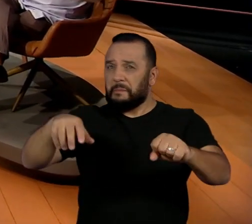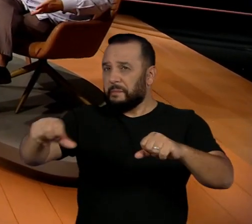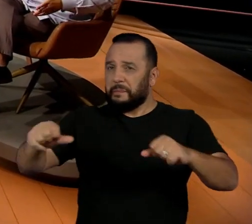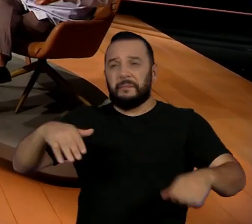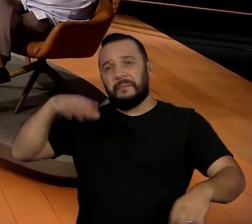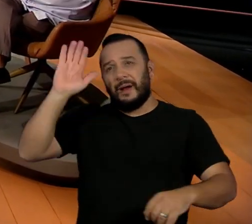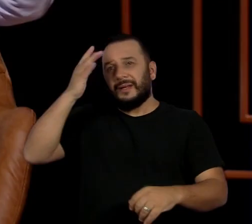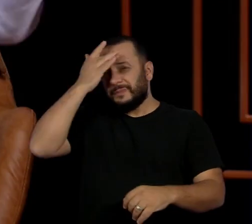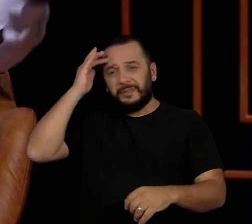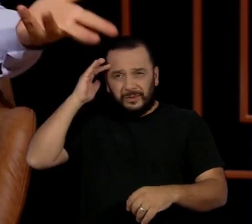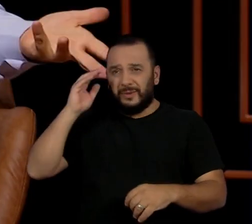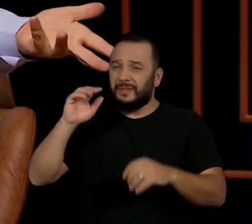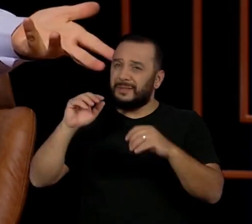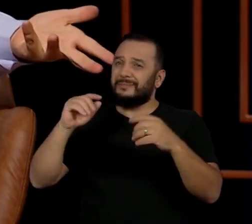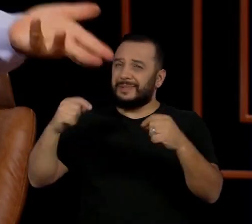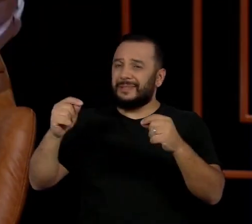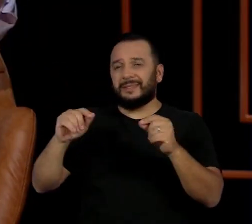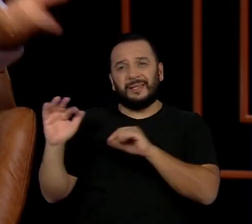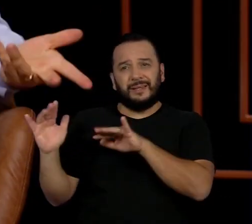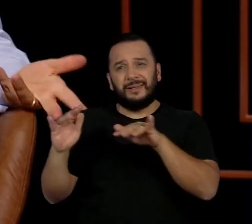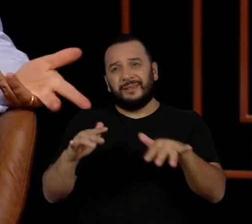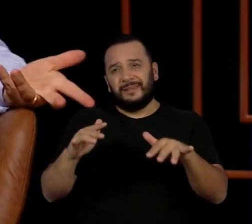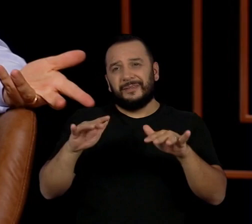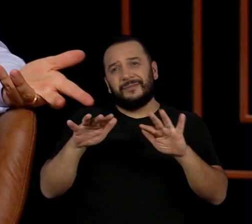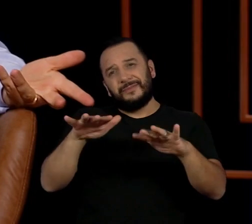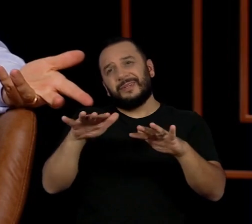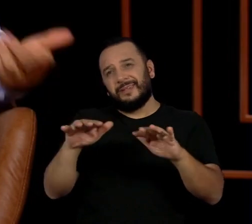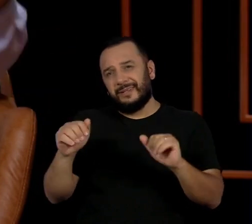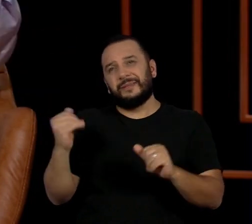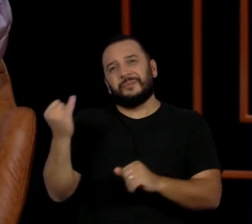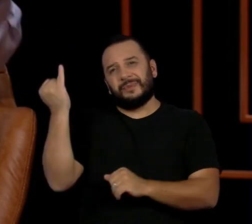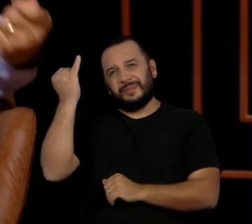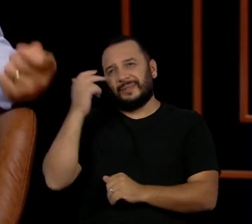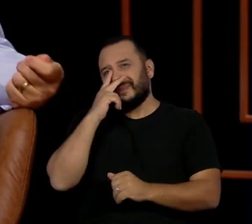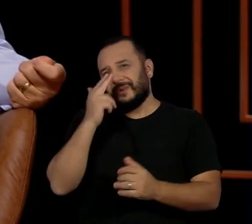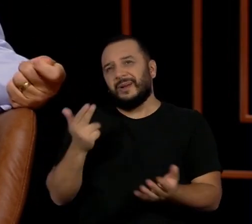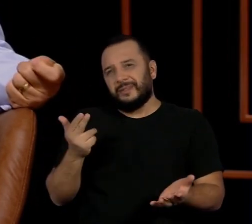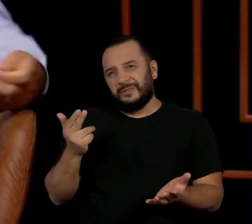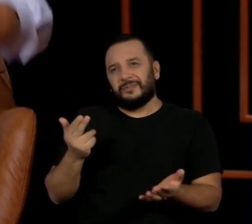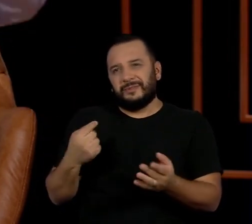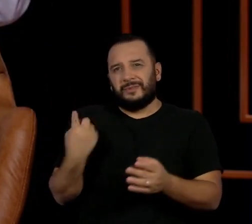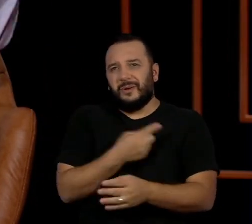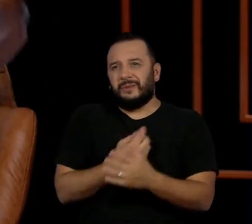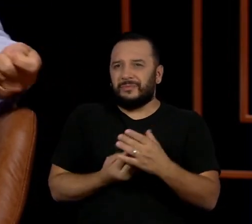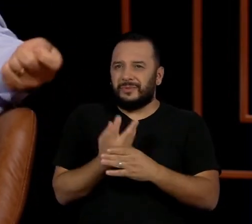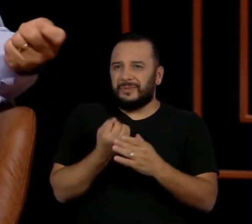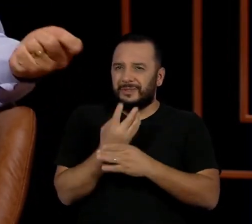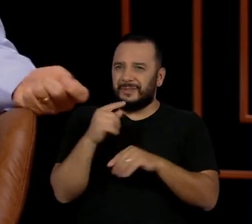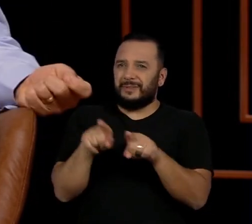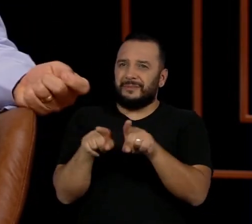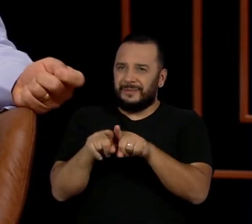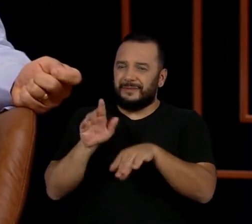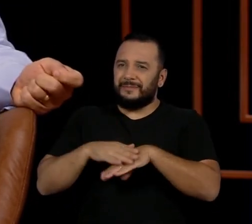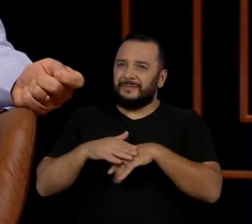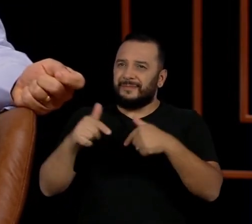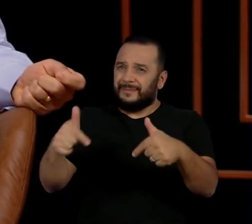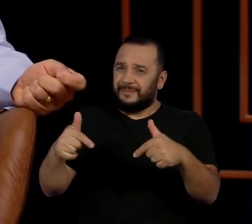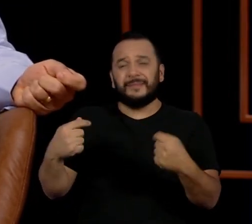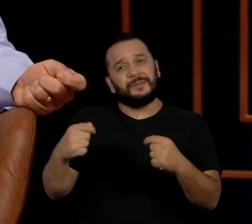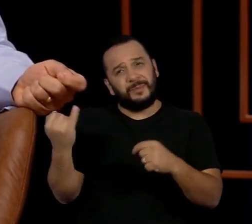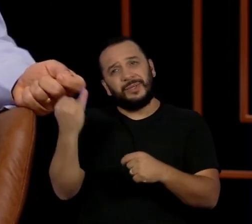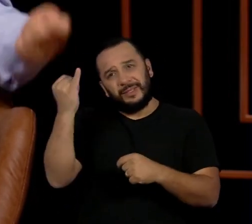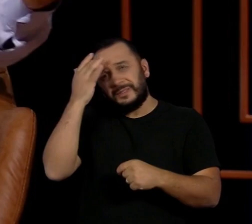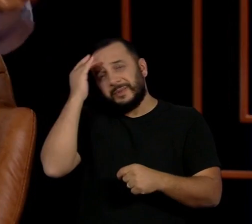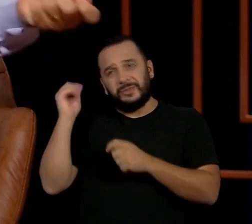pessoas vejam. Enfim, e eu acho importante a gente produzir, eu acho importante a gente fazer, mas acho importante a gente levar as pessoas para a sala de